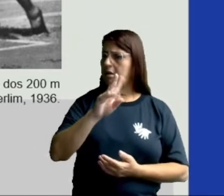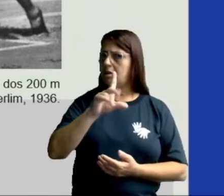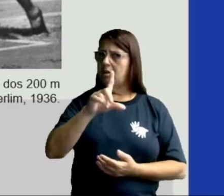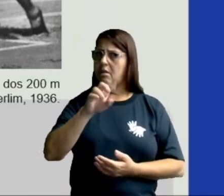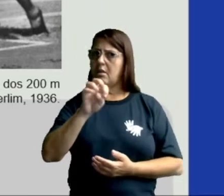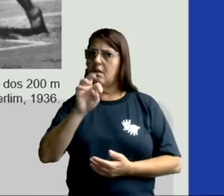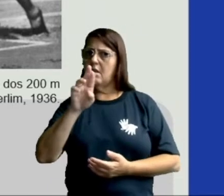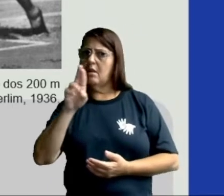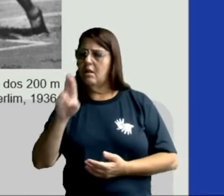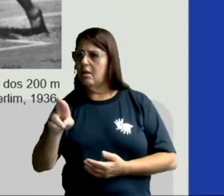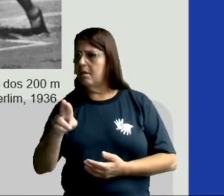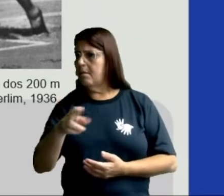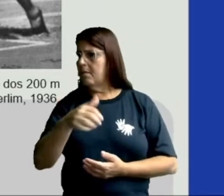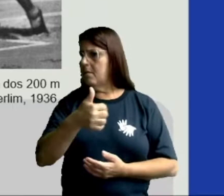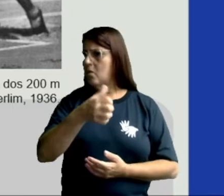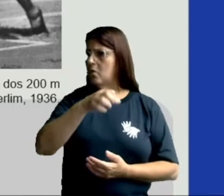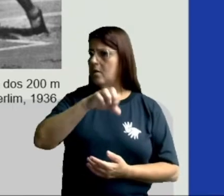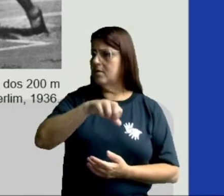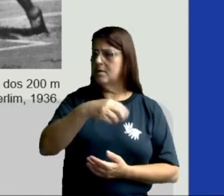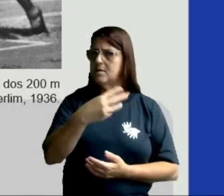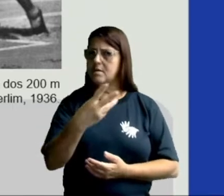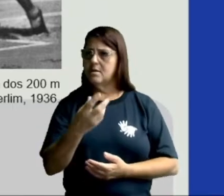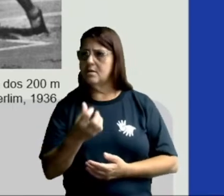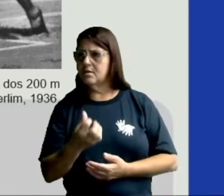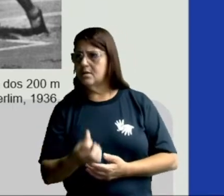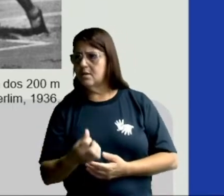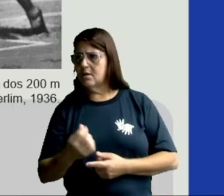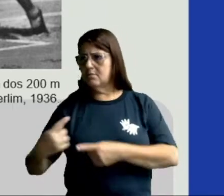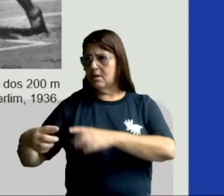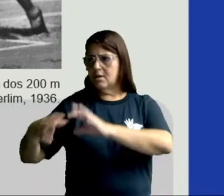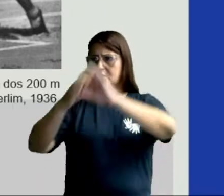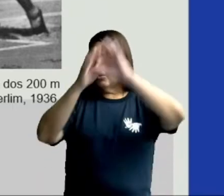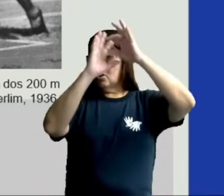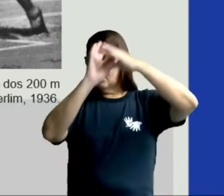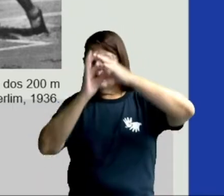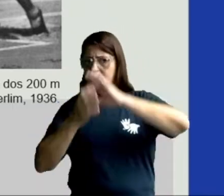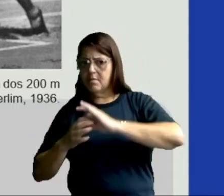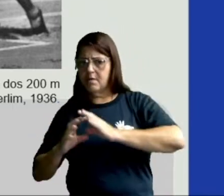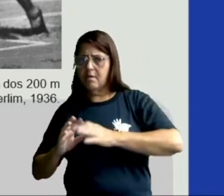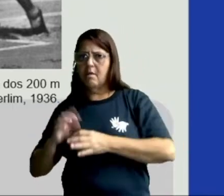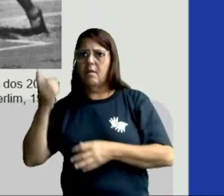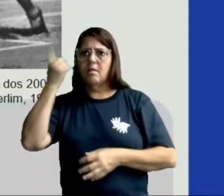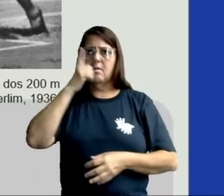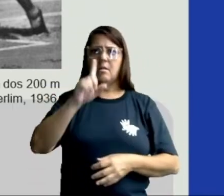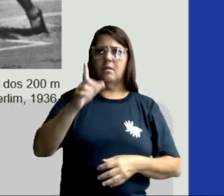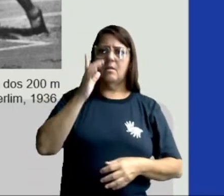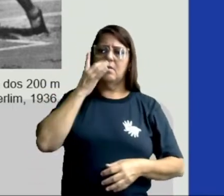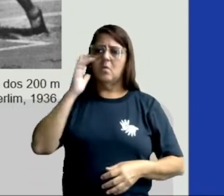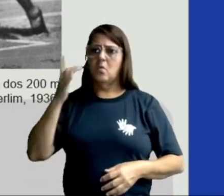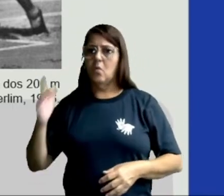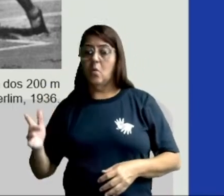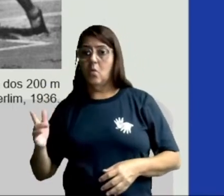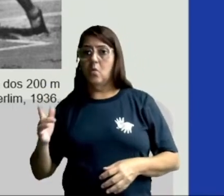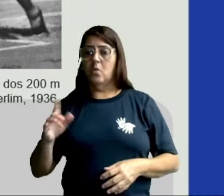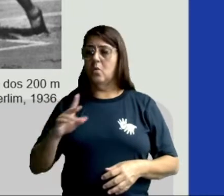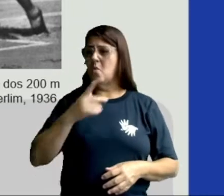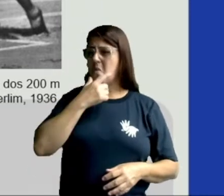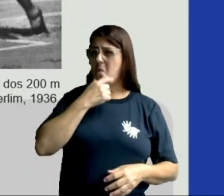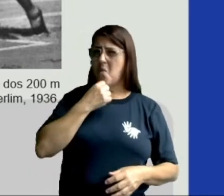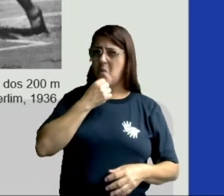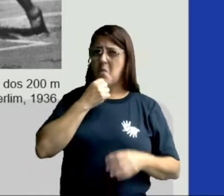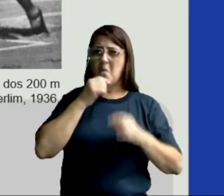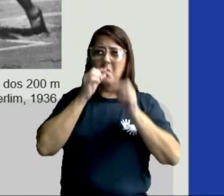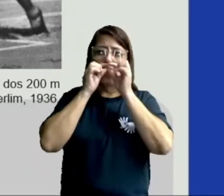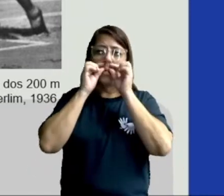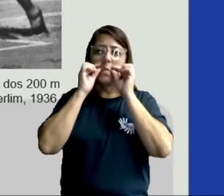nas Olimpíadas de Berlim de 1936, ele ganha o ouro. Hitler ele queria usar